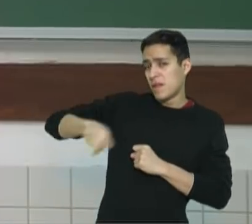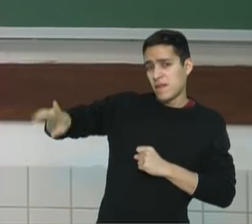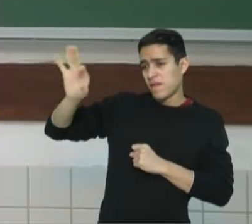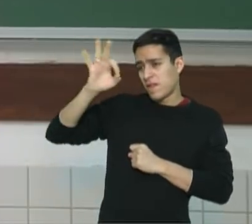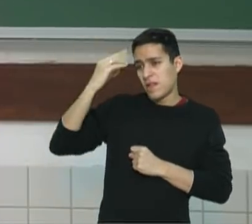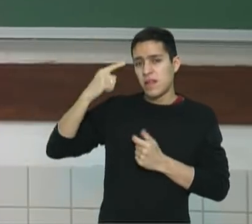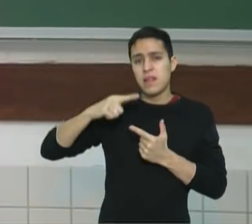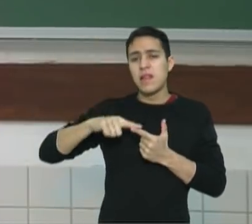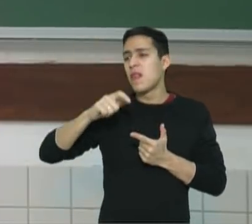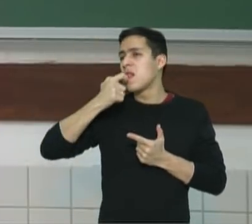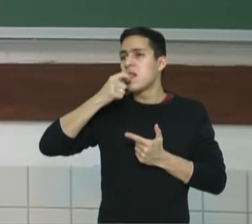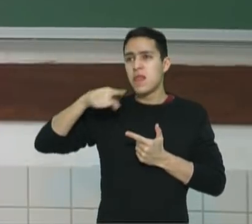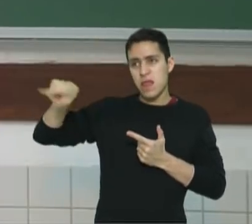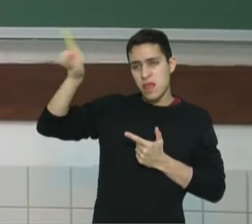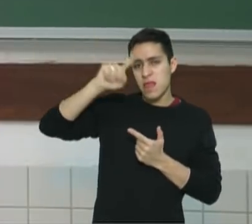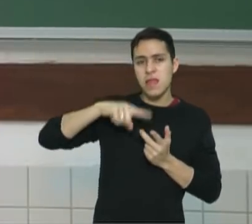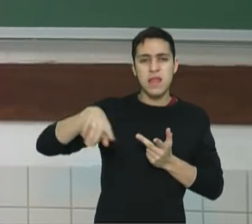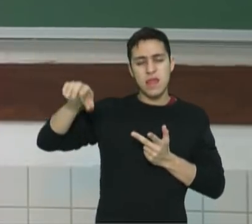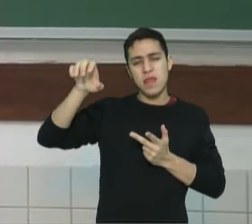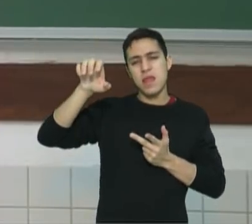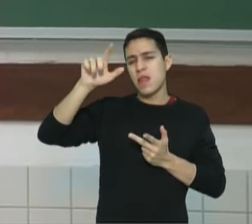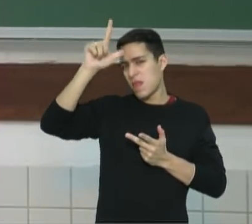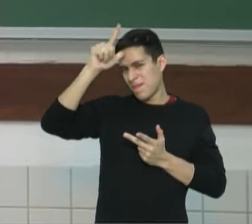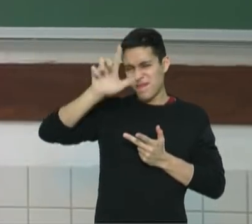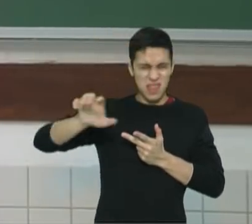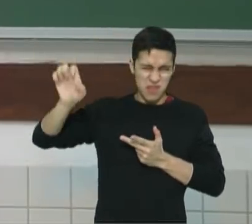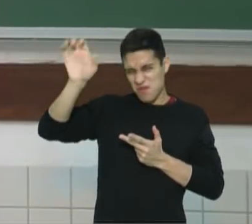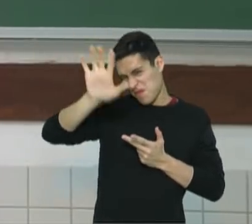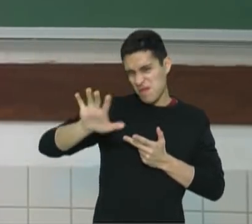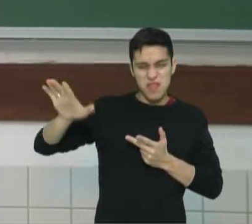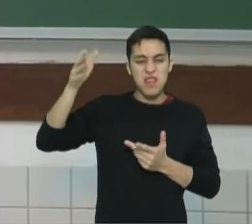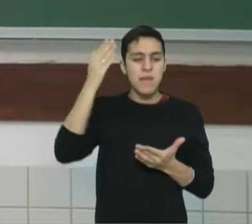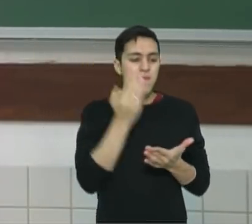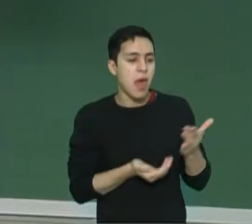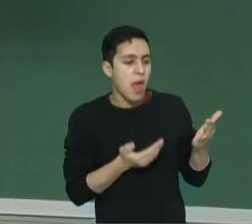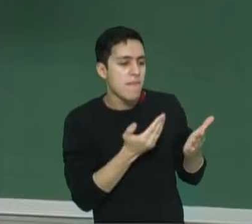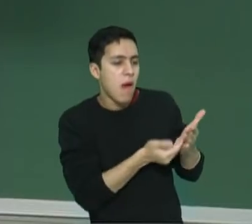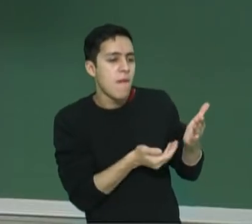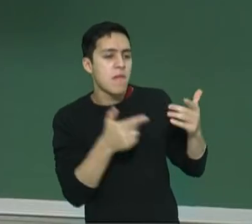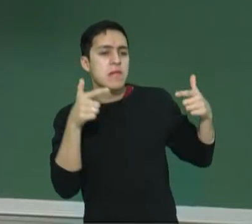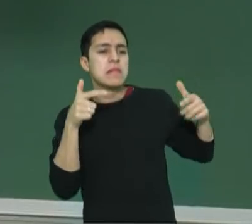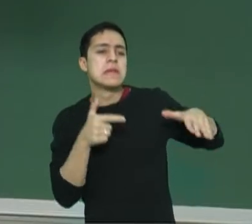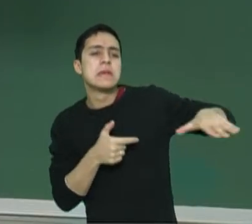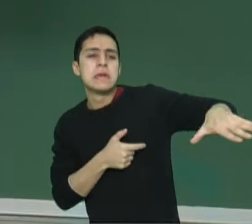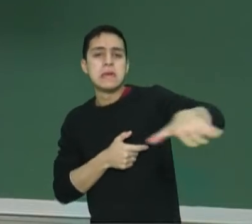ingleses, alemães, europeus de forma geral, perdem esse espaço imperialista